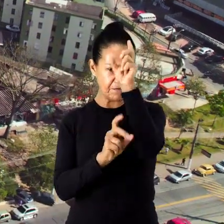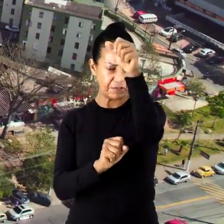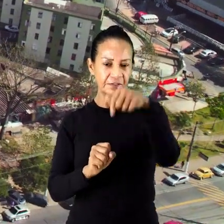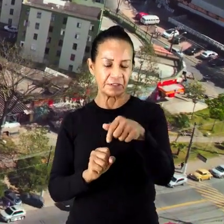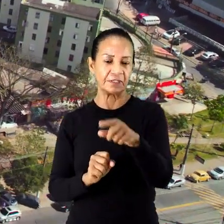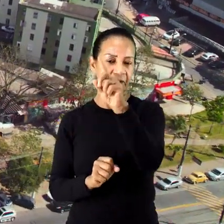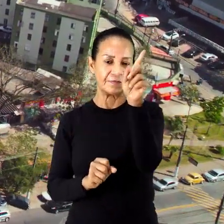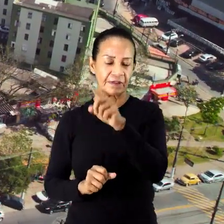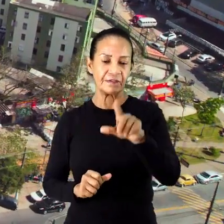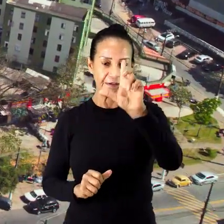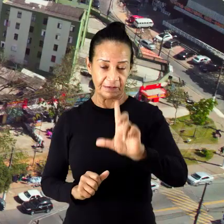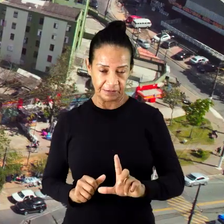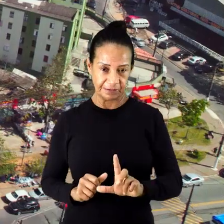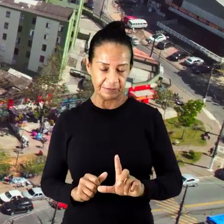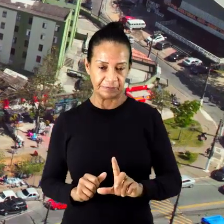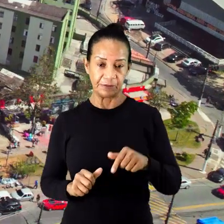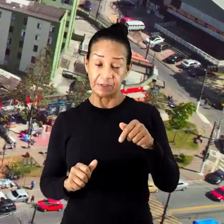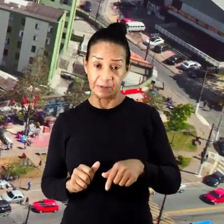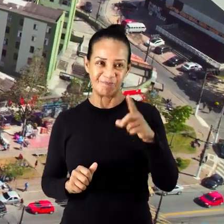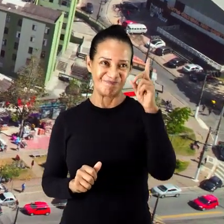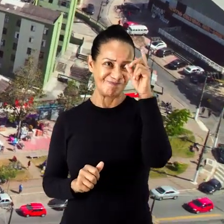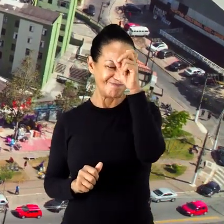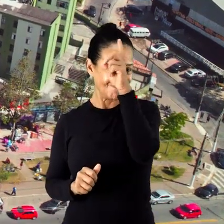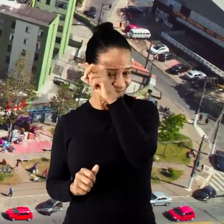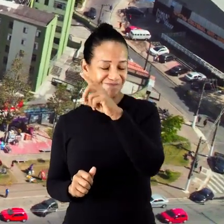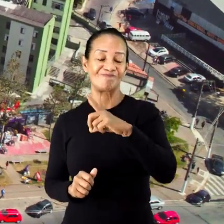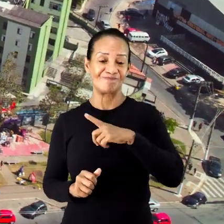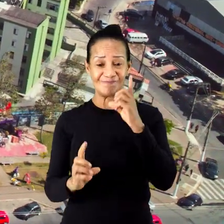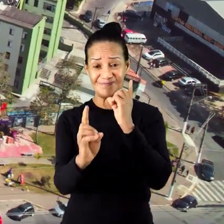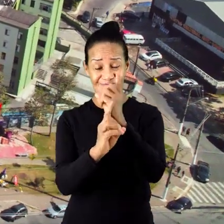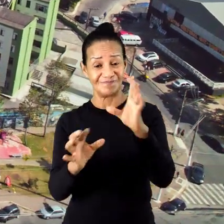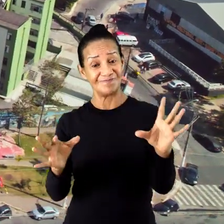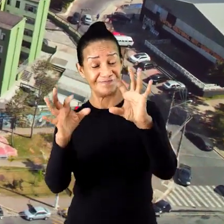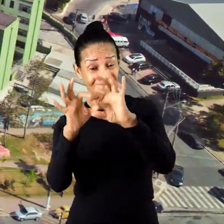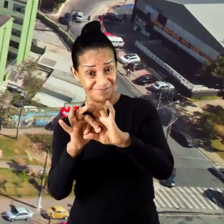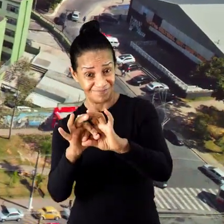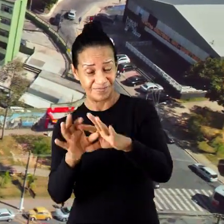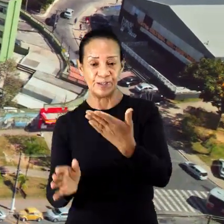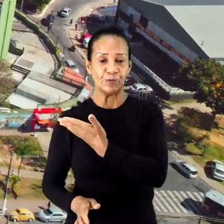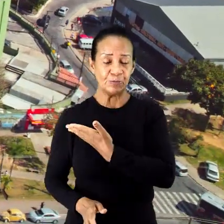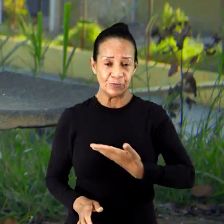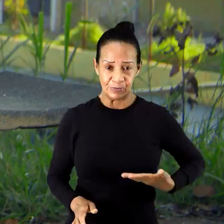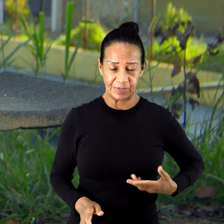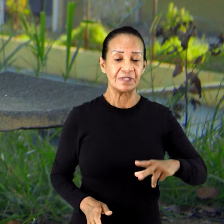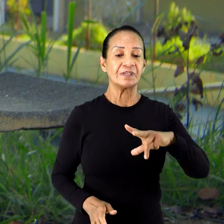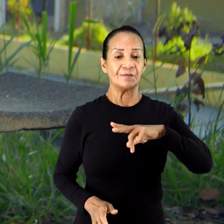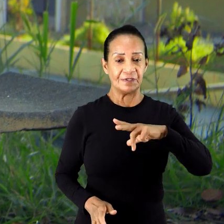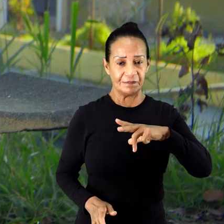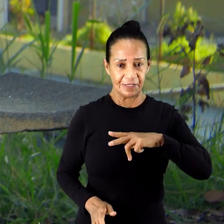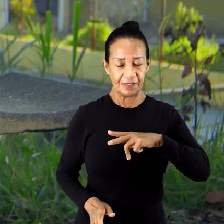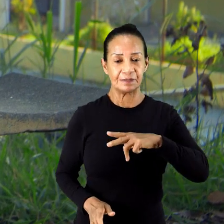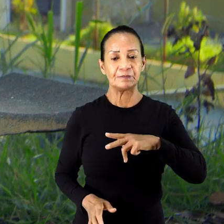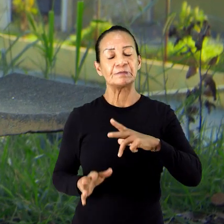Leste. Então, as dificuldades desse território é a dificuldade das parcerias, né? Iniciativas públicas e